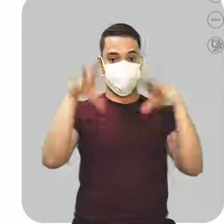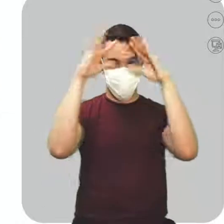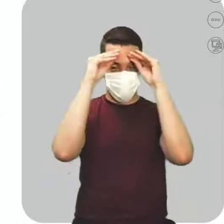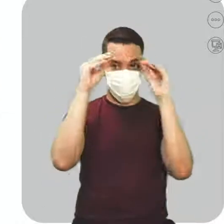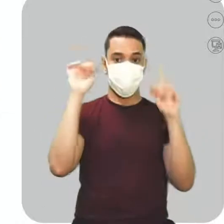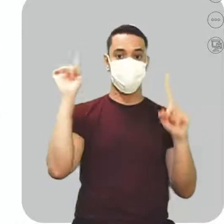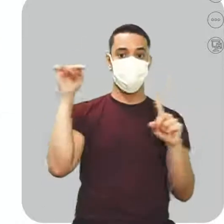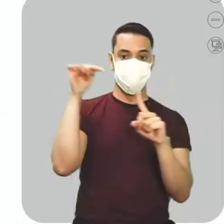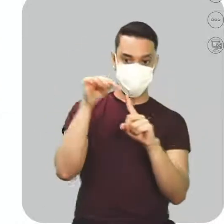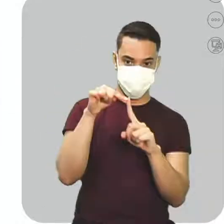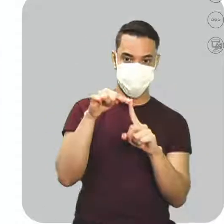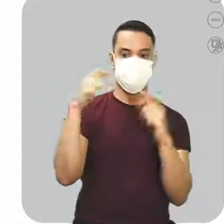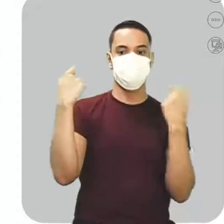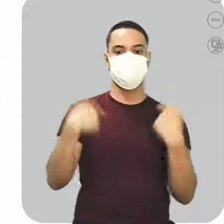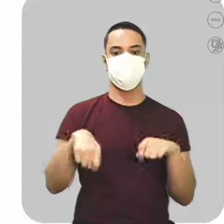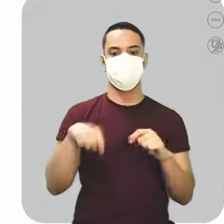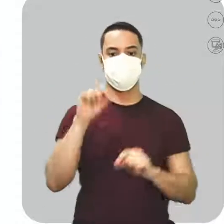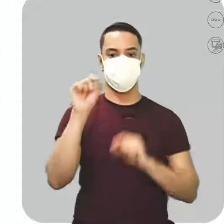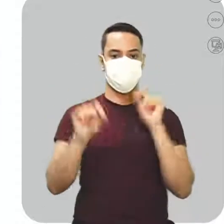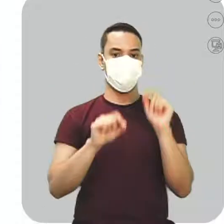objetiva, tá? Vai ser